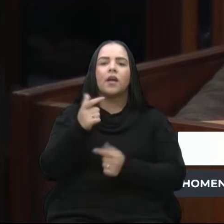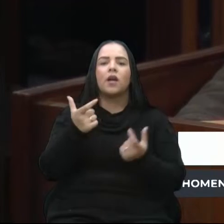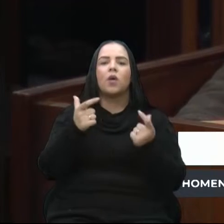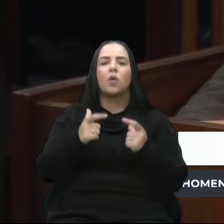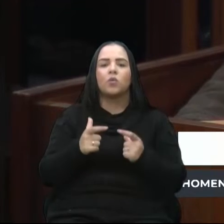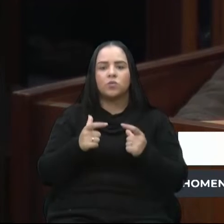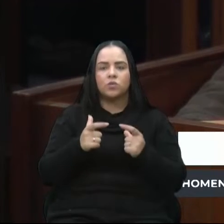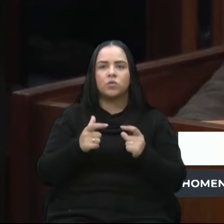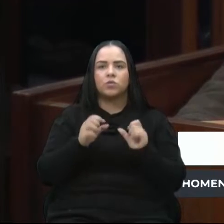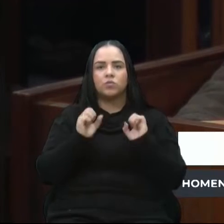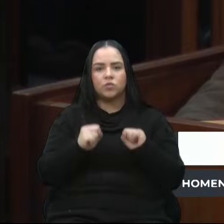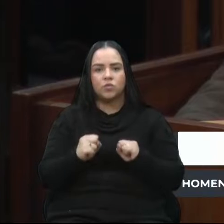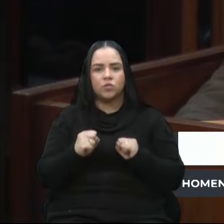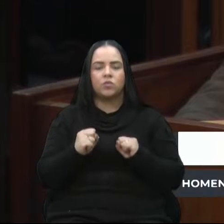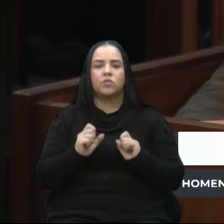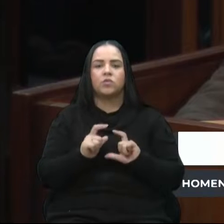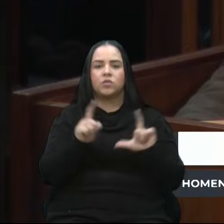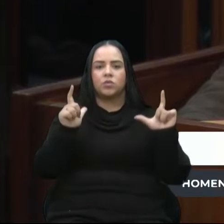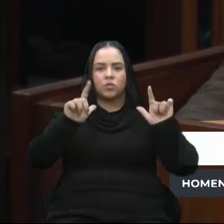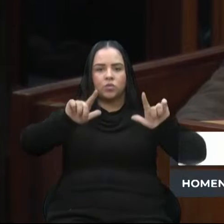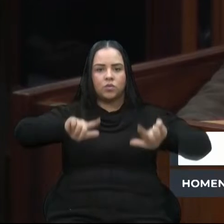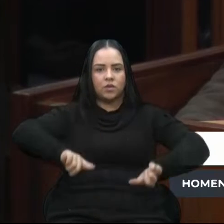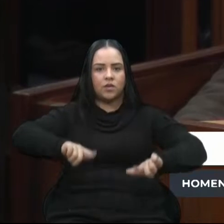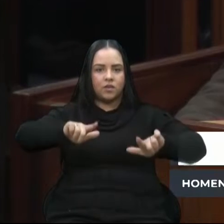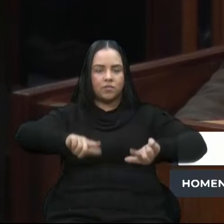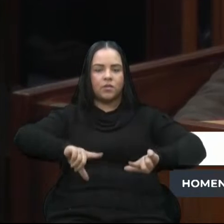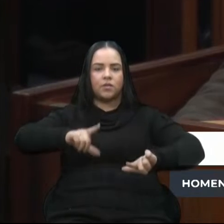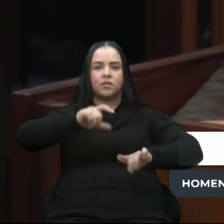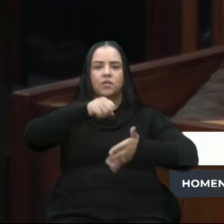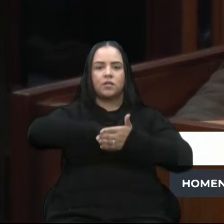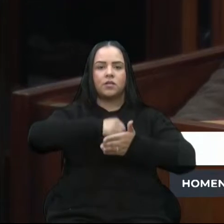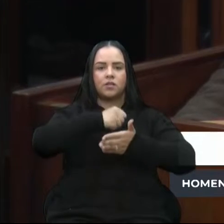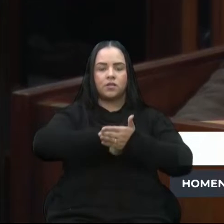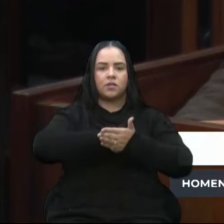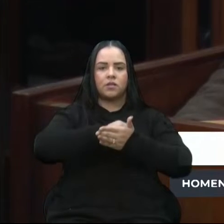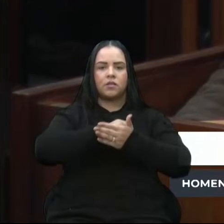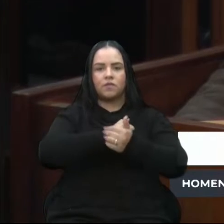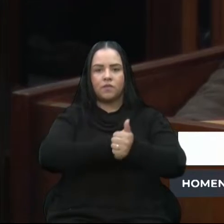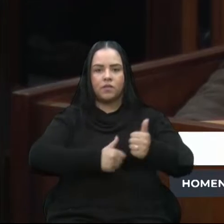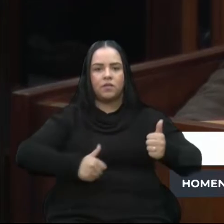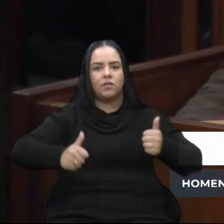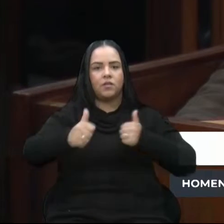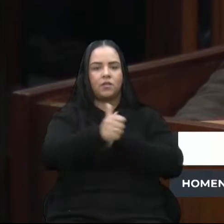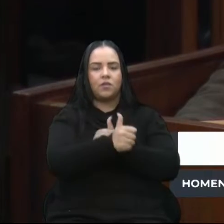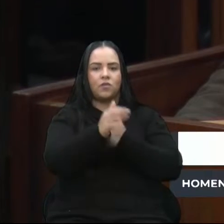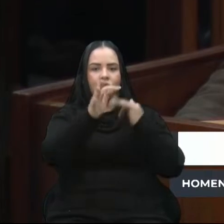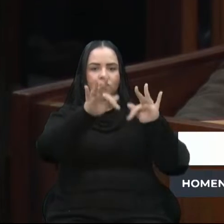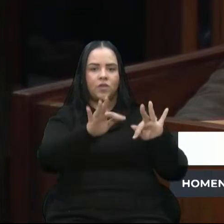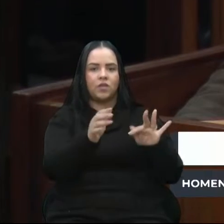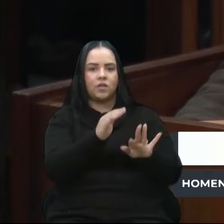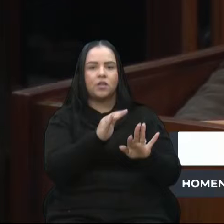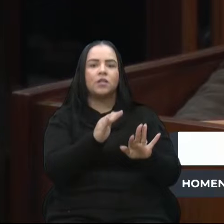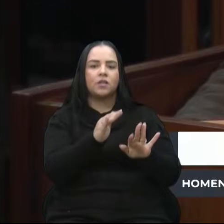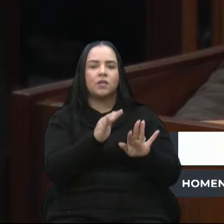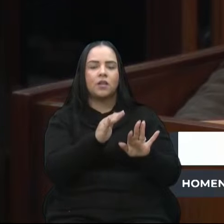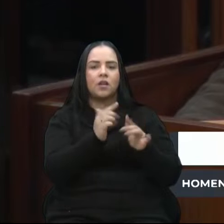ser um grande canal para tentar inverter a morte da língua italiana, porque dentro da